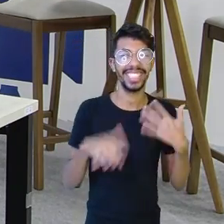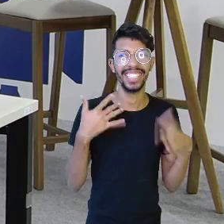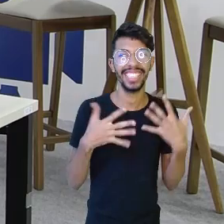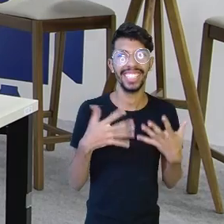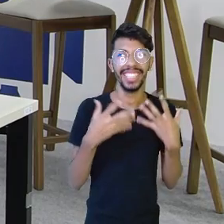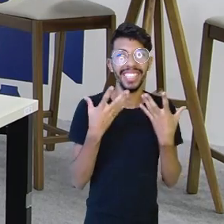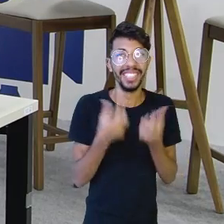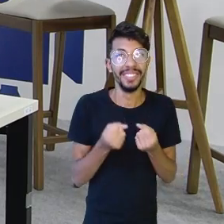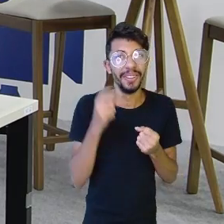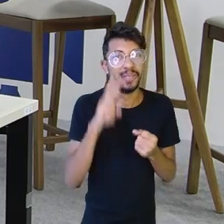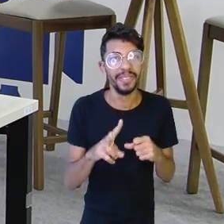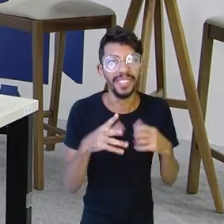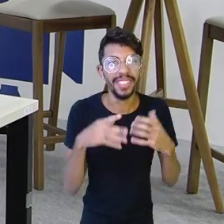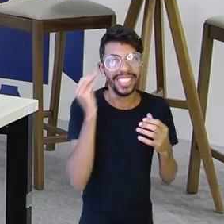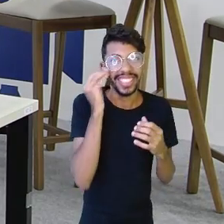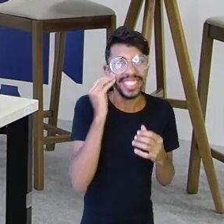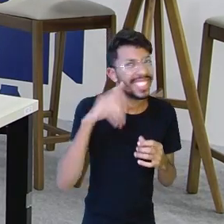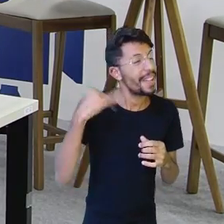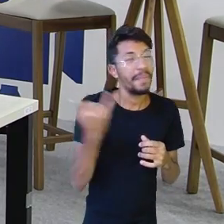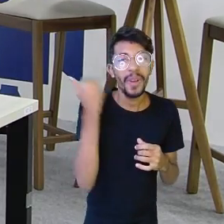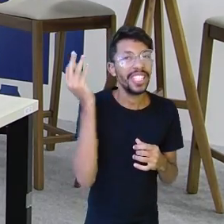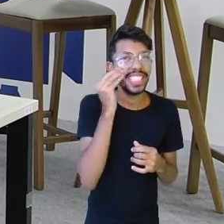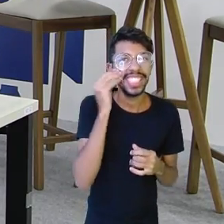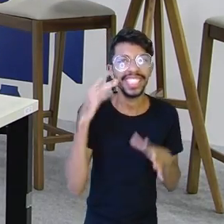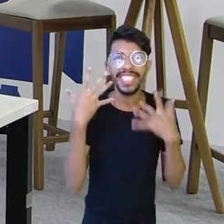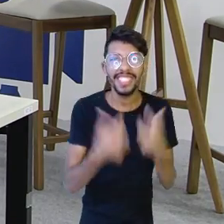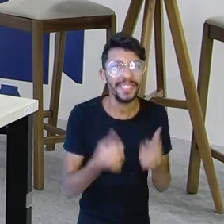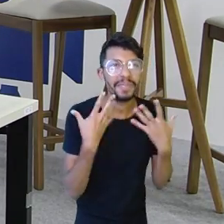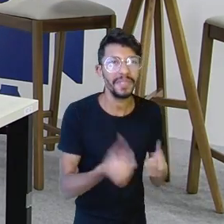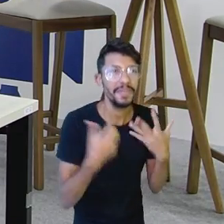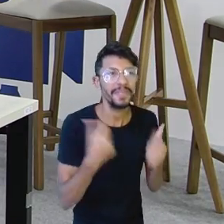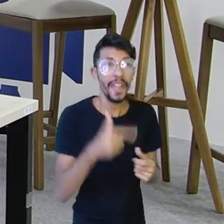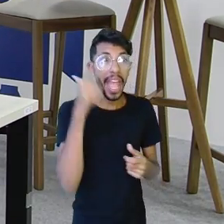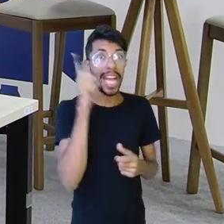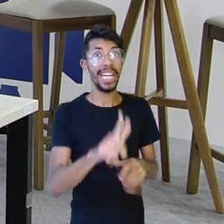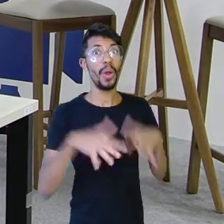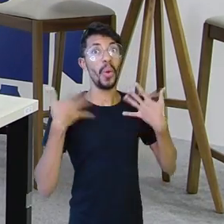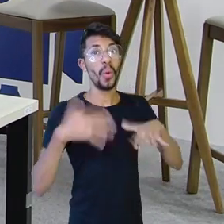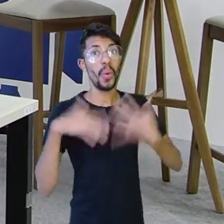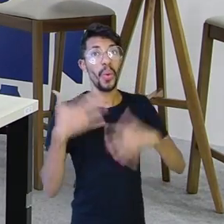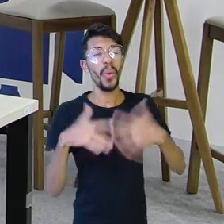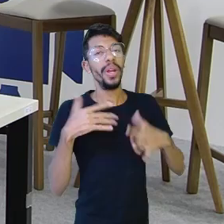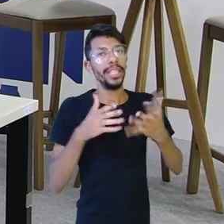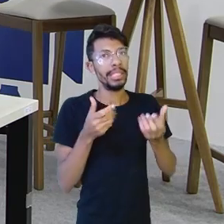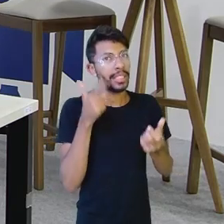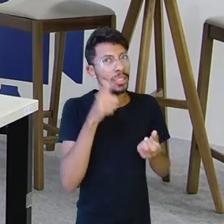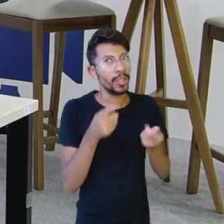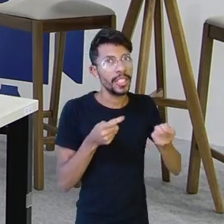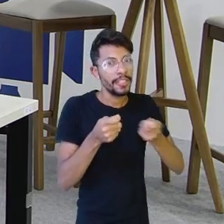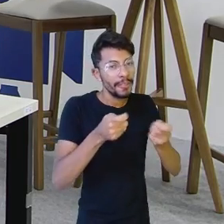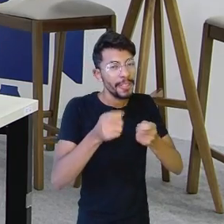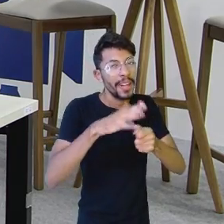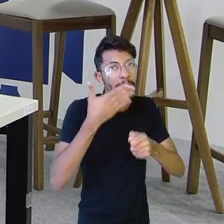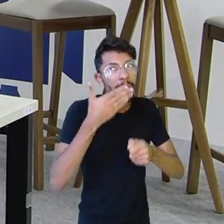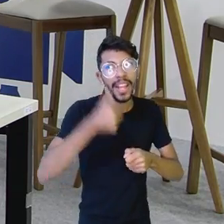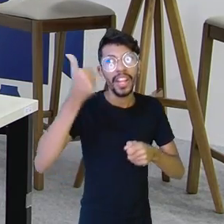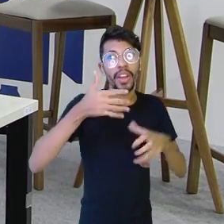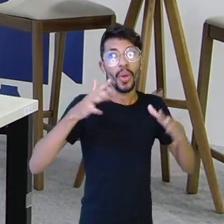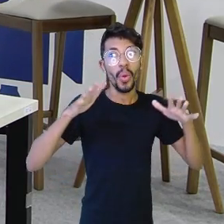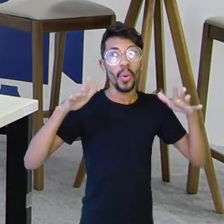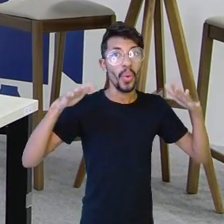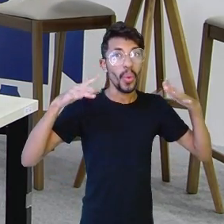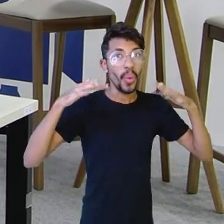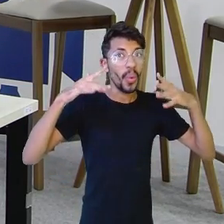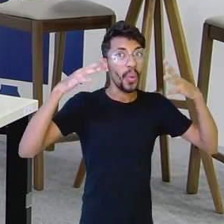Mas o importante é tentar. O importante é tentar. E ela está conseguindo agora, ela está mais equilibrada do que da outra vez. E vai, e